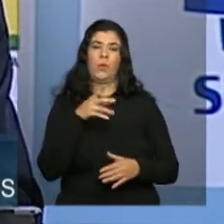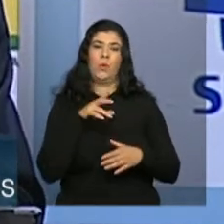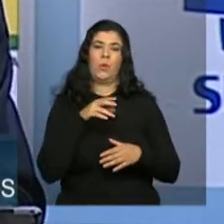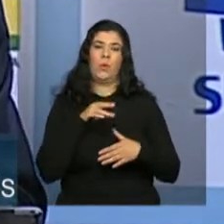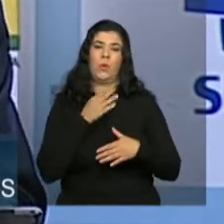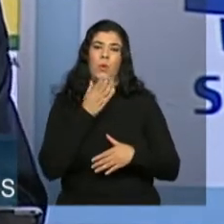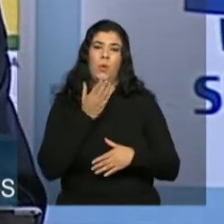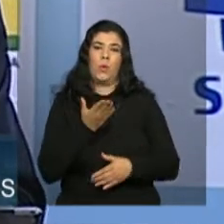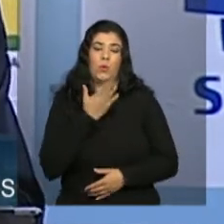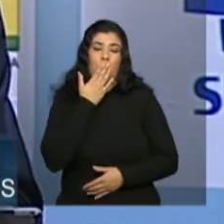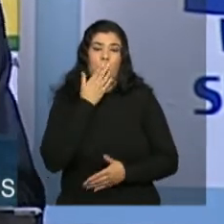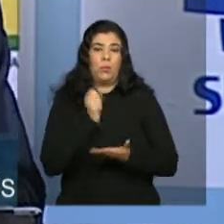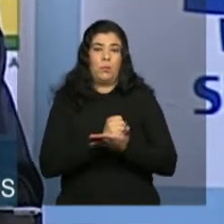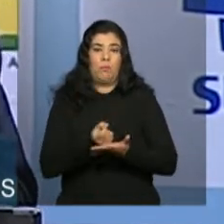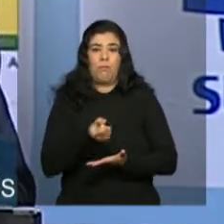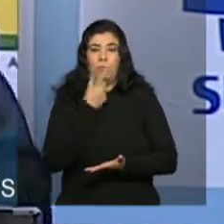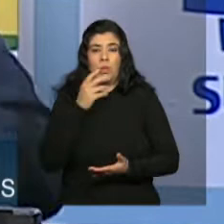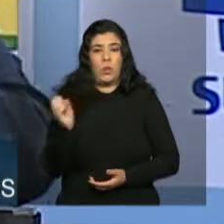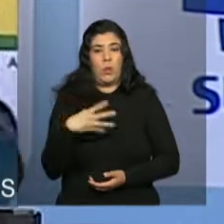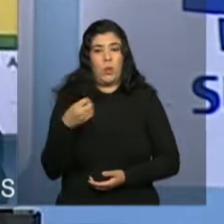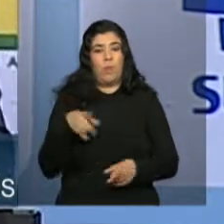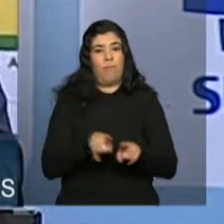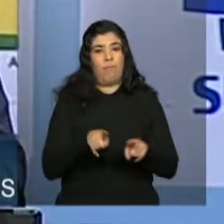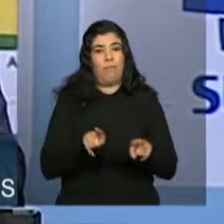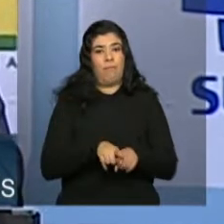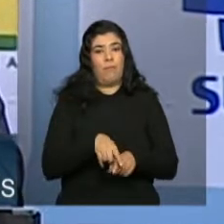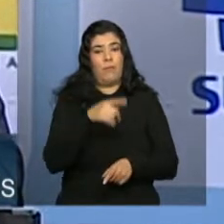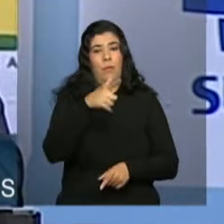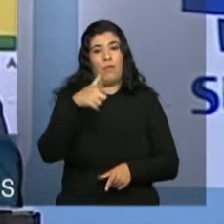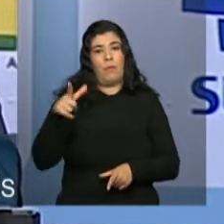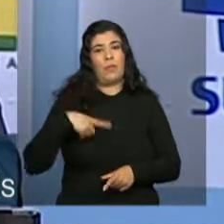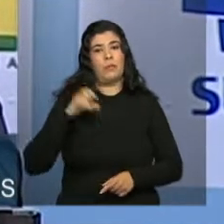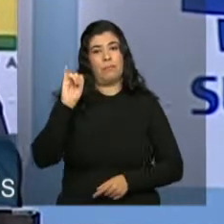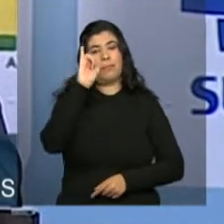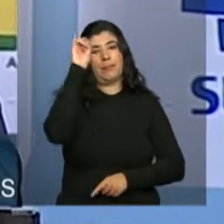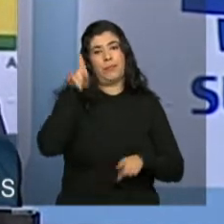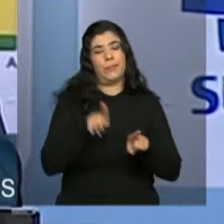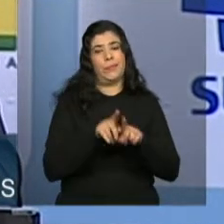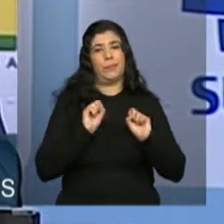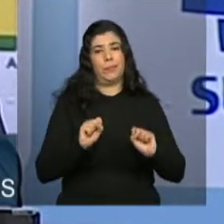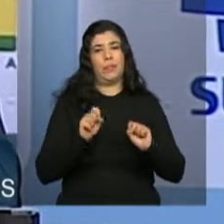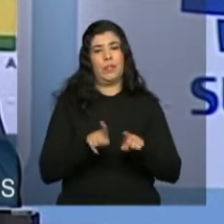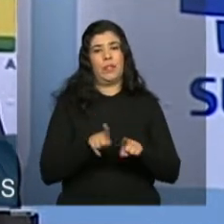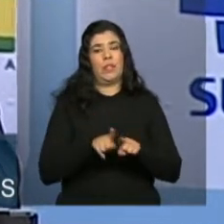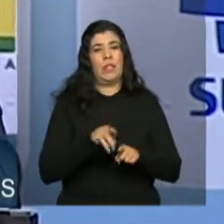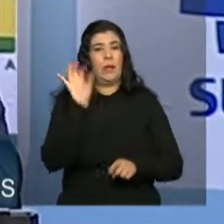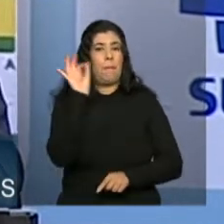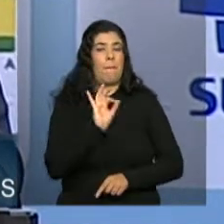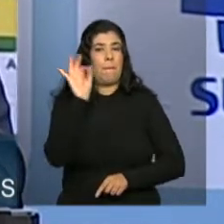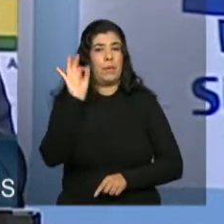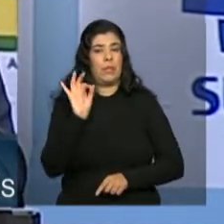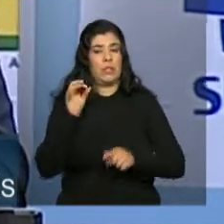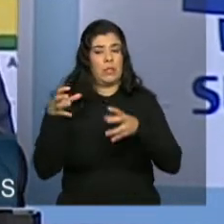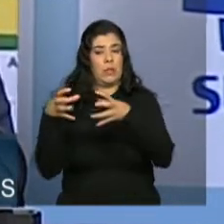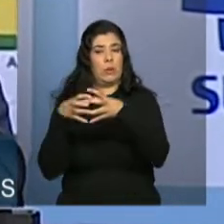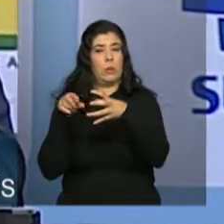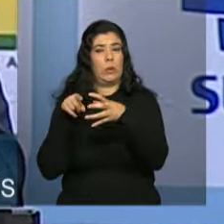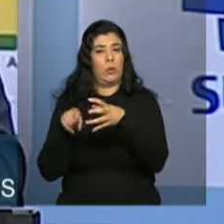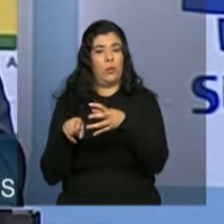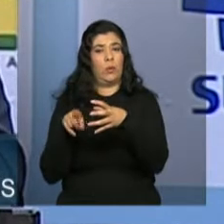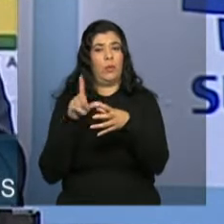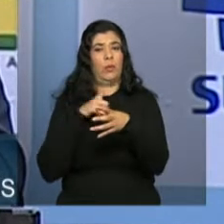extremamente inovadores que estão sendo grande parte dele vim com vive dentro de medicamentos que cairia nessa categoria